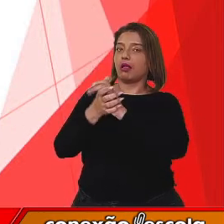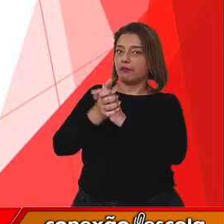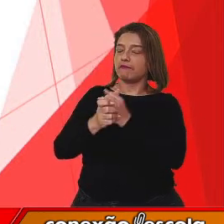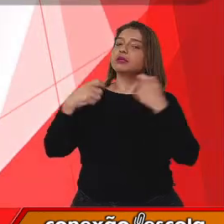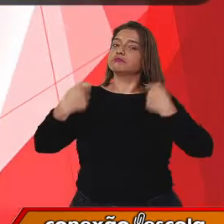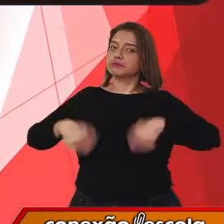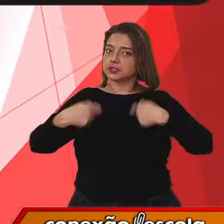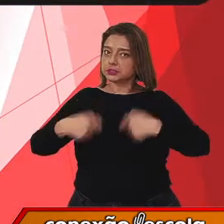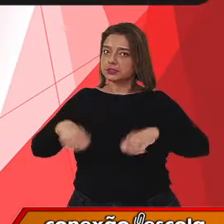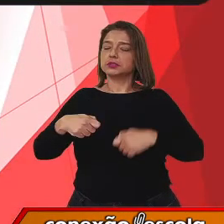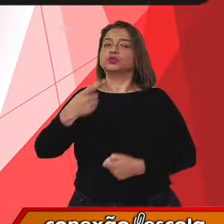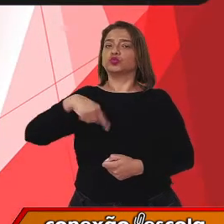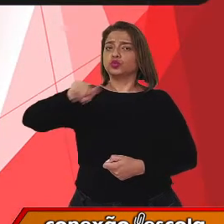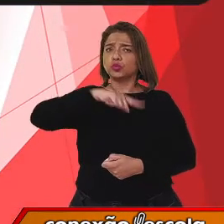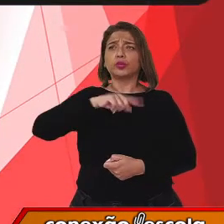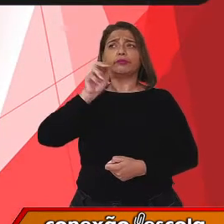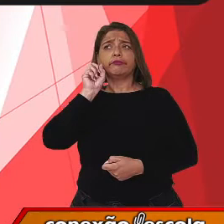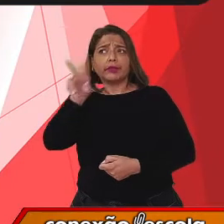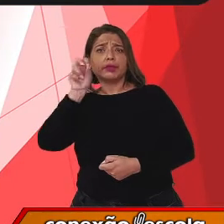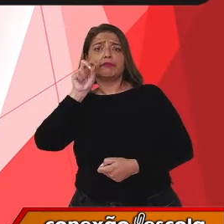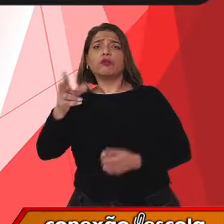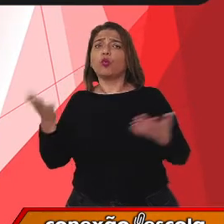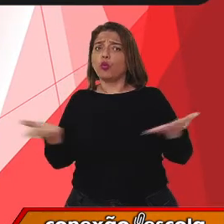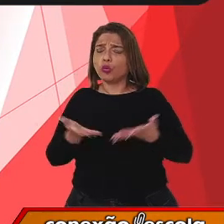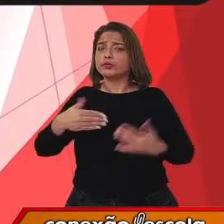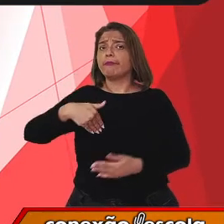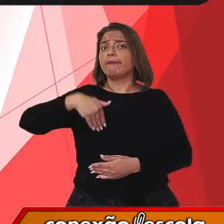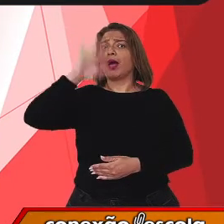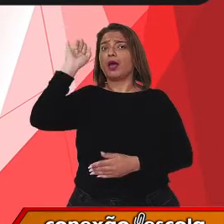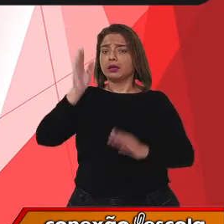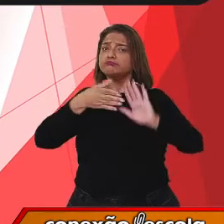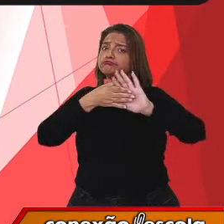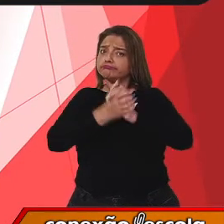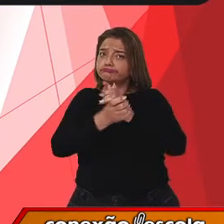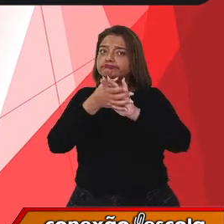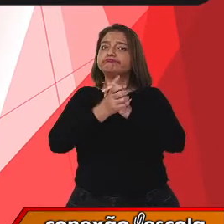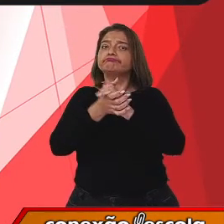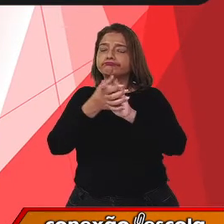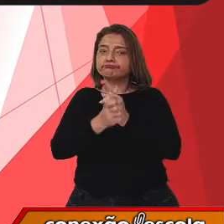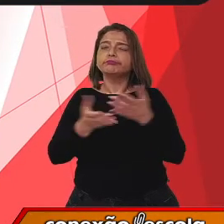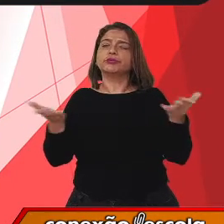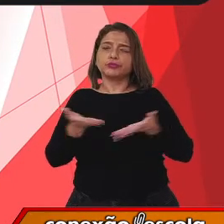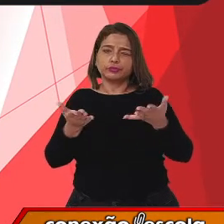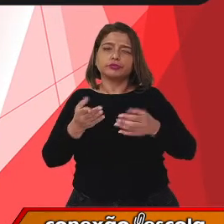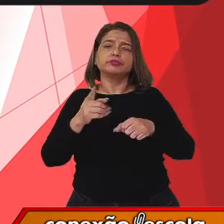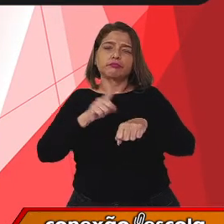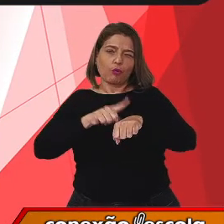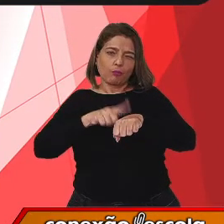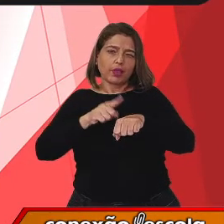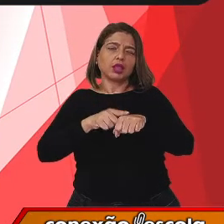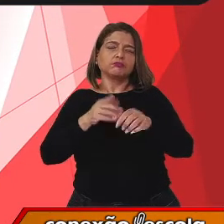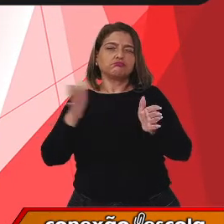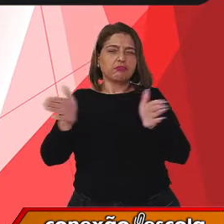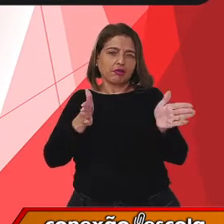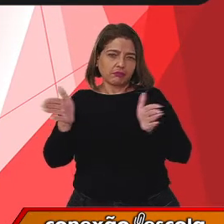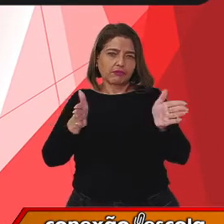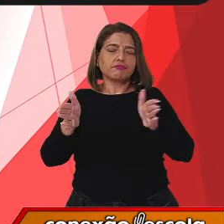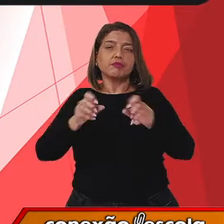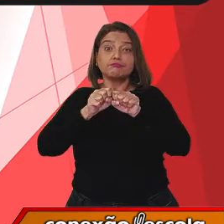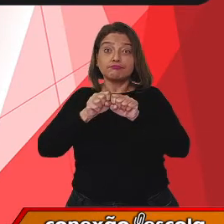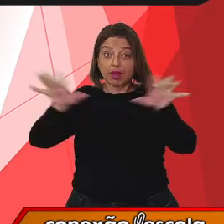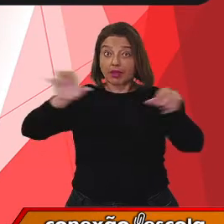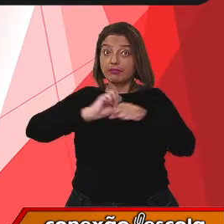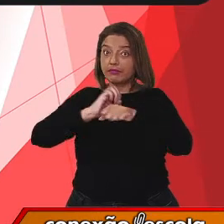ouvido muito, né, sobre essa questão de lavar as mãos, né, porque a gente está nesse período, né, complicado